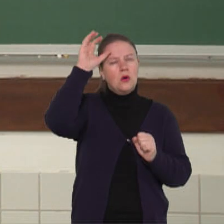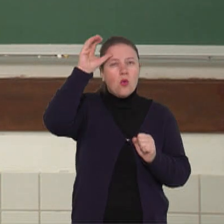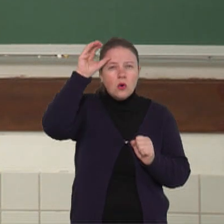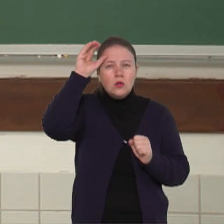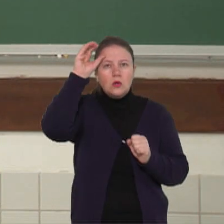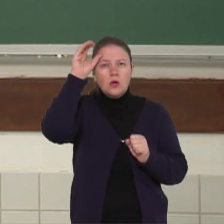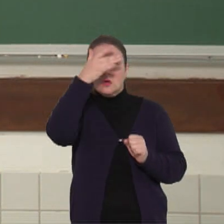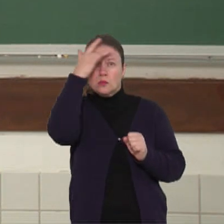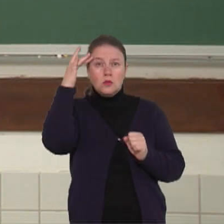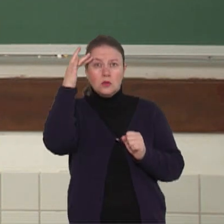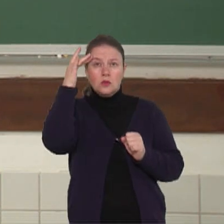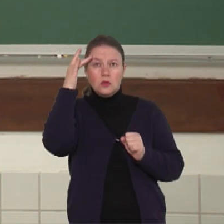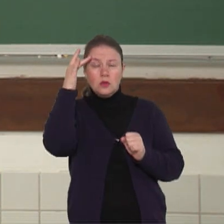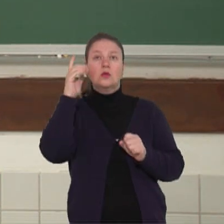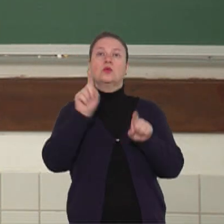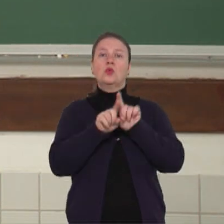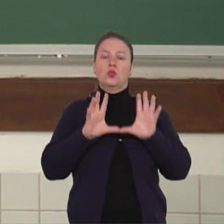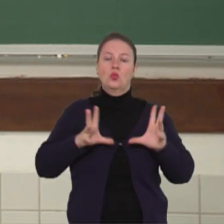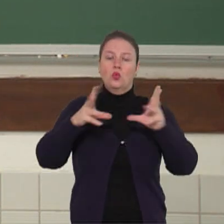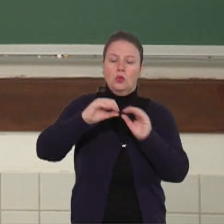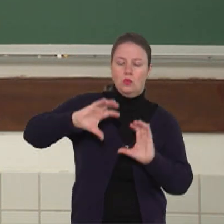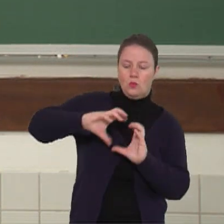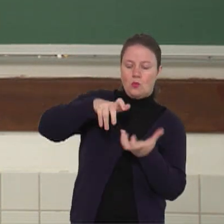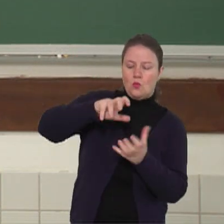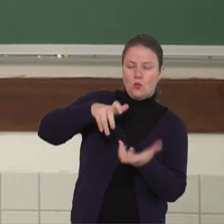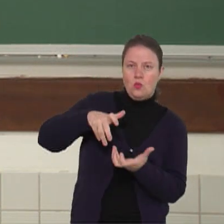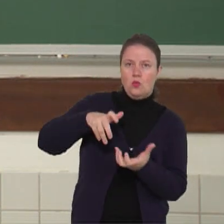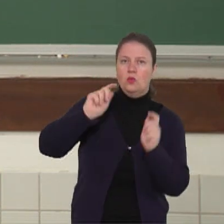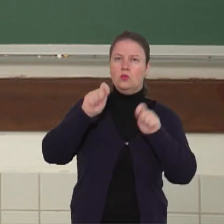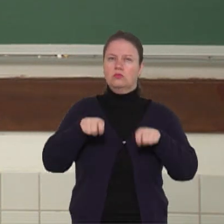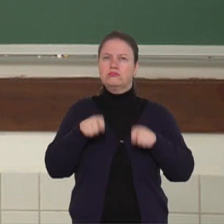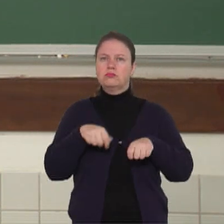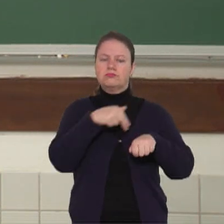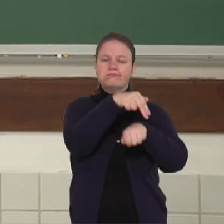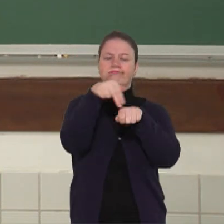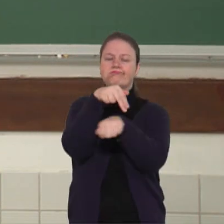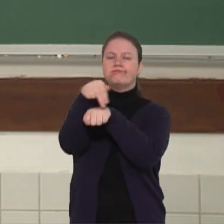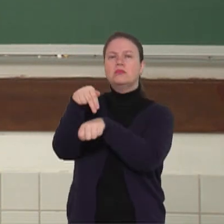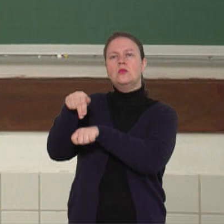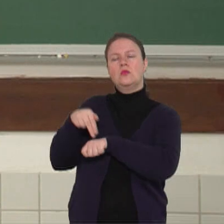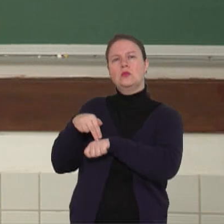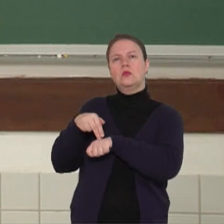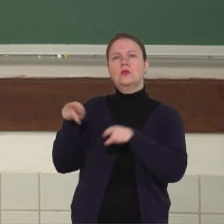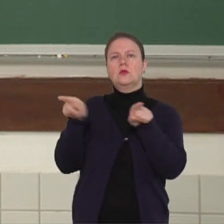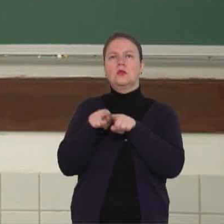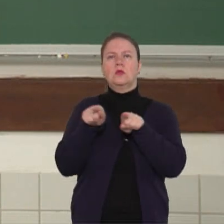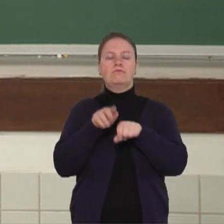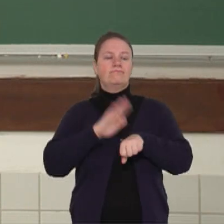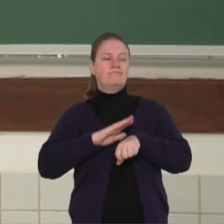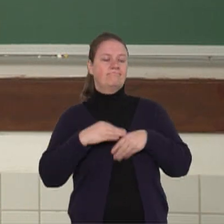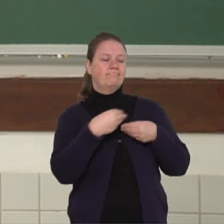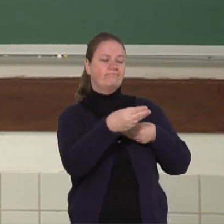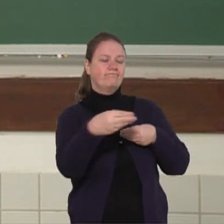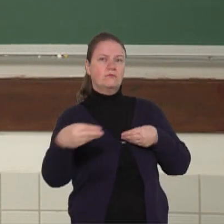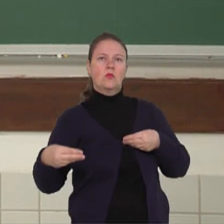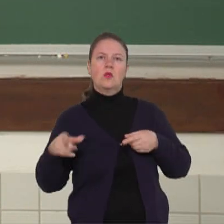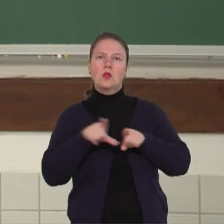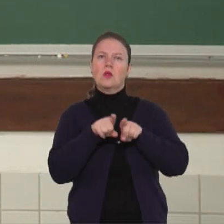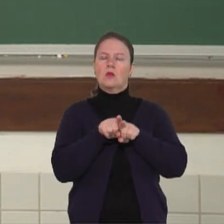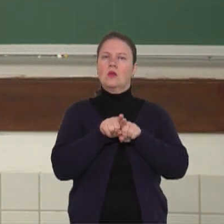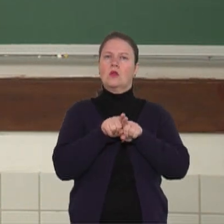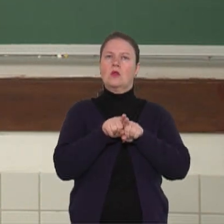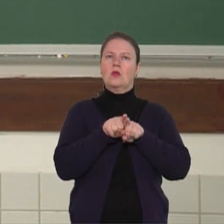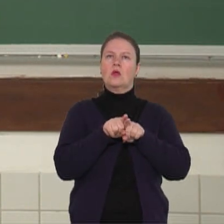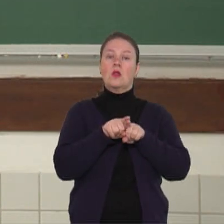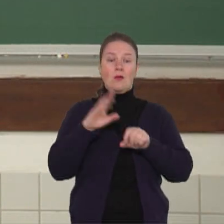sociedade francesa e mundial, mas também deu às outras nações armas para lutar contra a monarquia que era imposta dentro